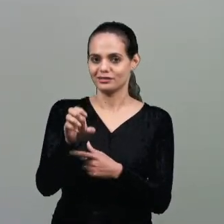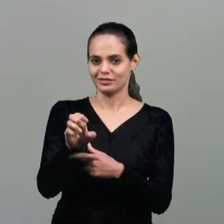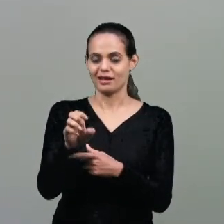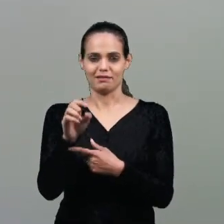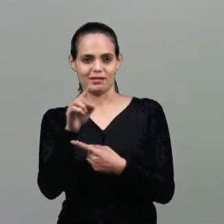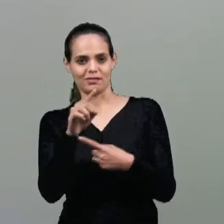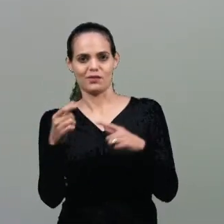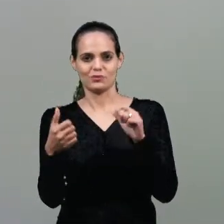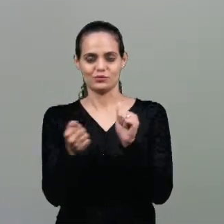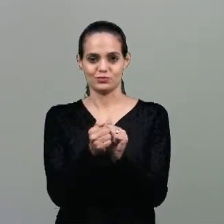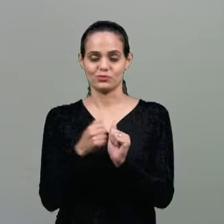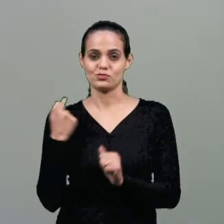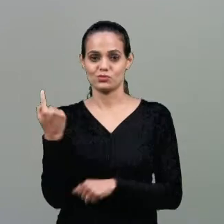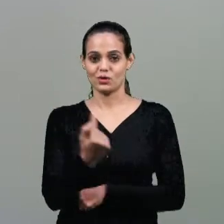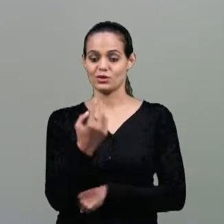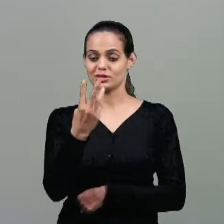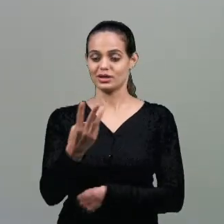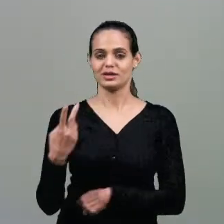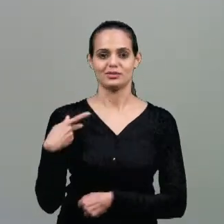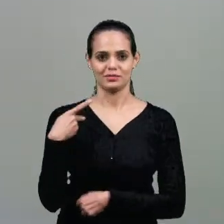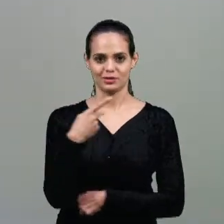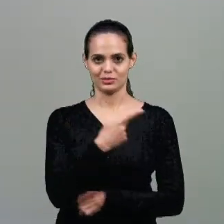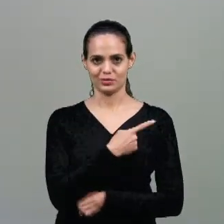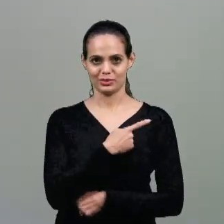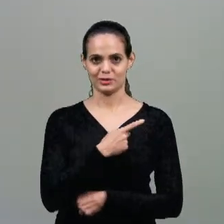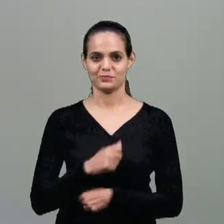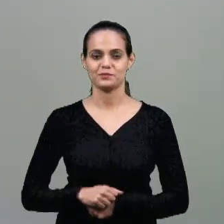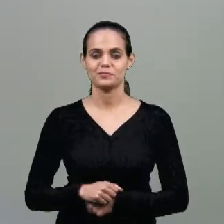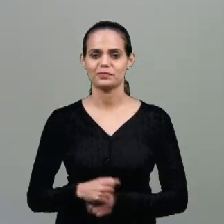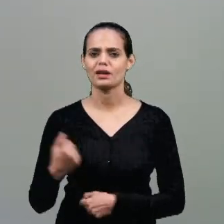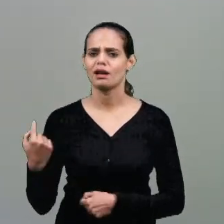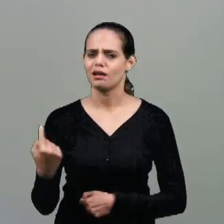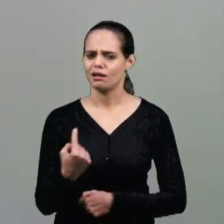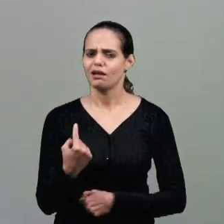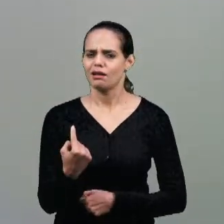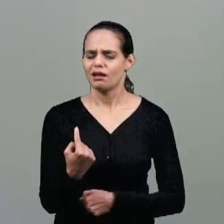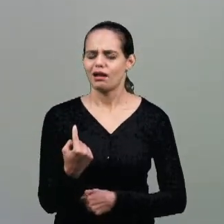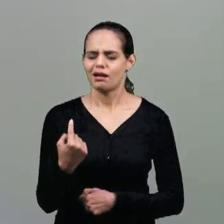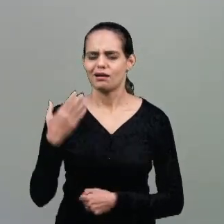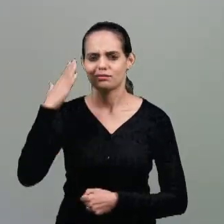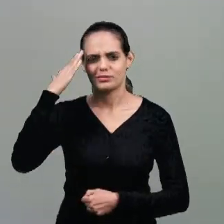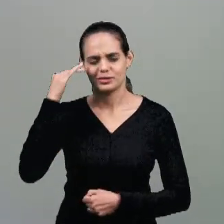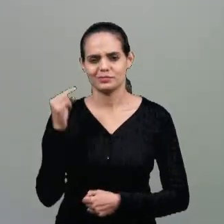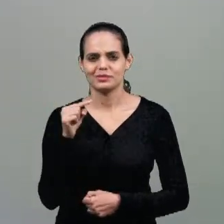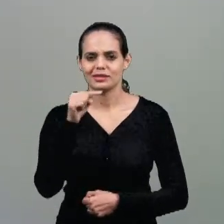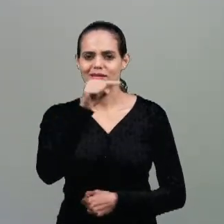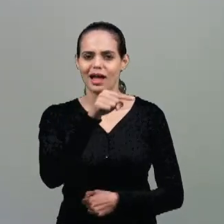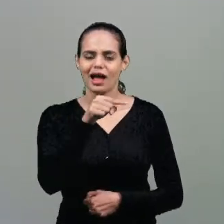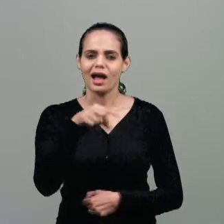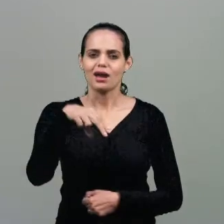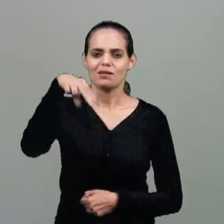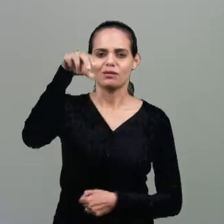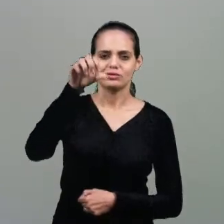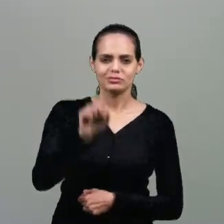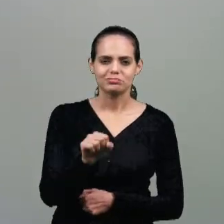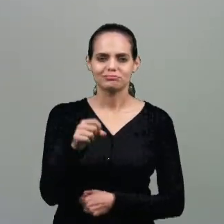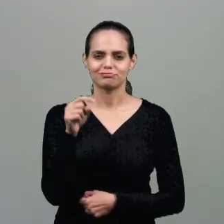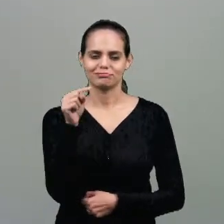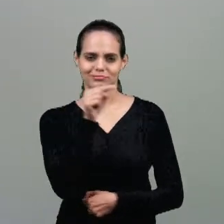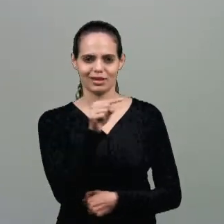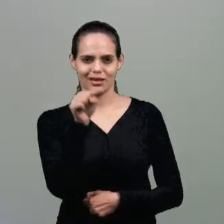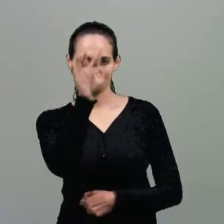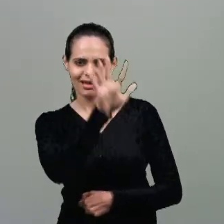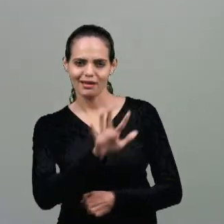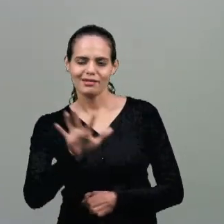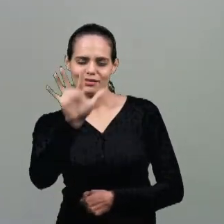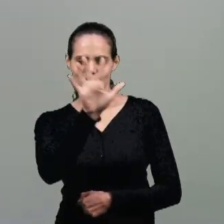Nós somos em 3 pastores. Eu sei que quando a gente fala isso para os irmãos do Nordeste, para os irmãos do Norte, eu venho do